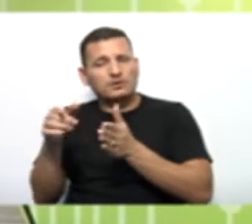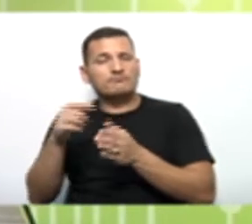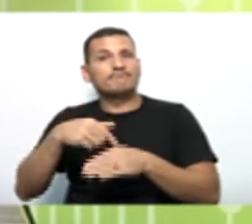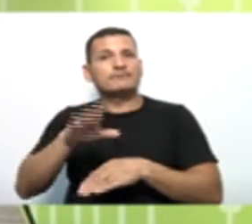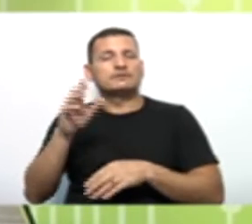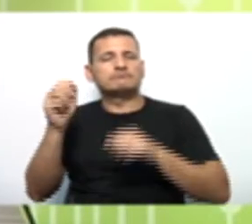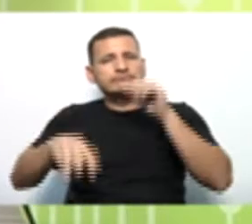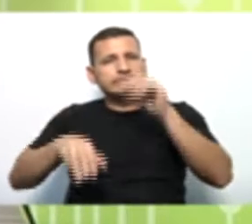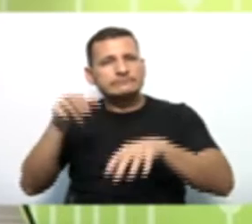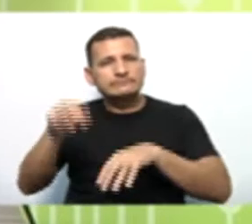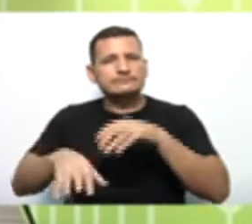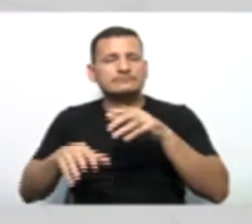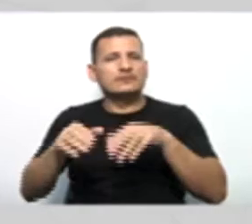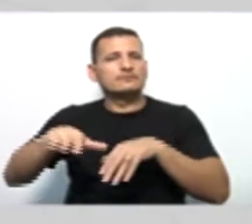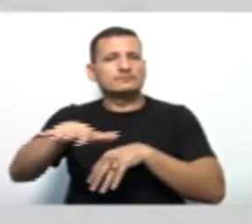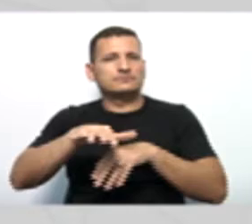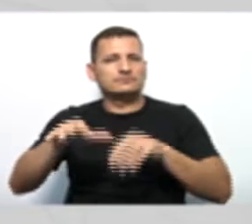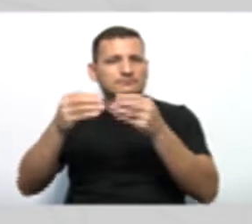ambiente?